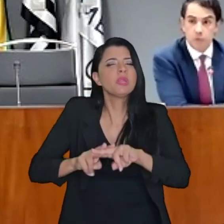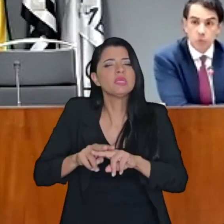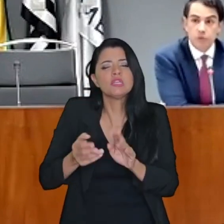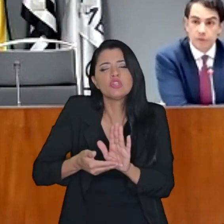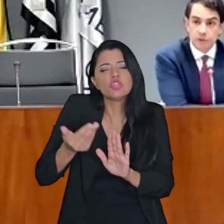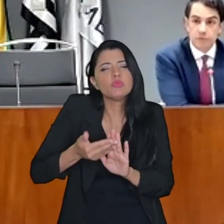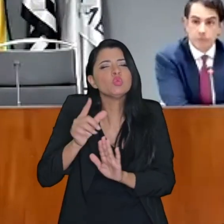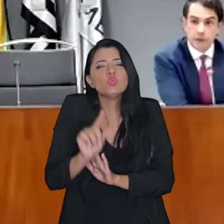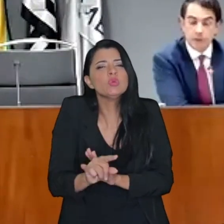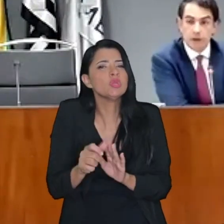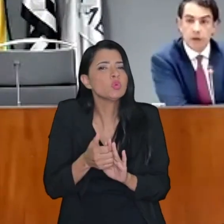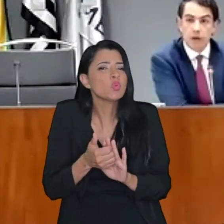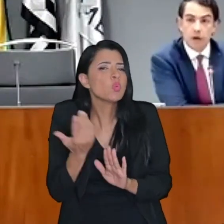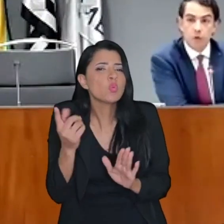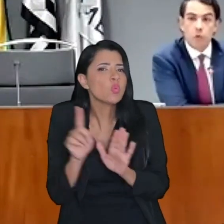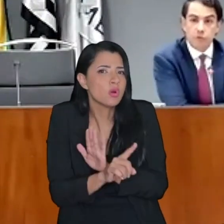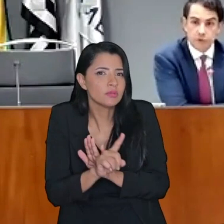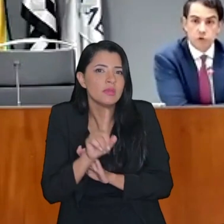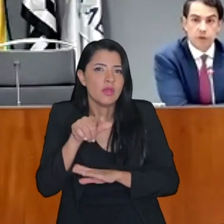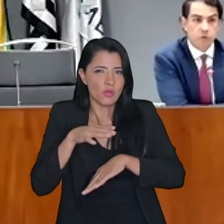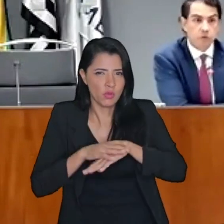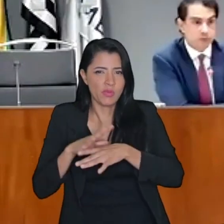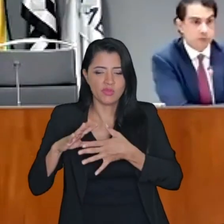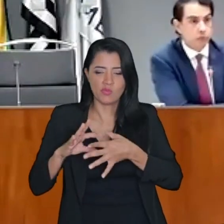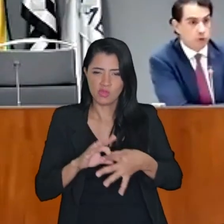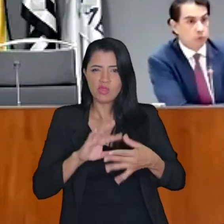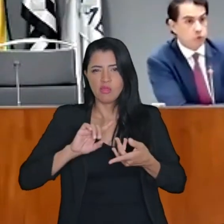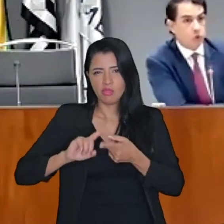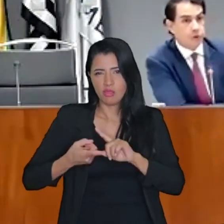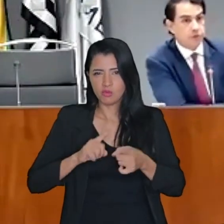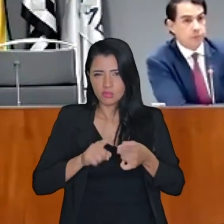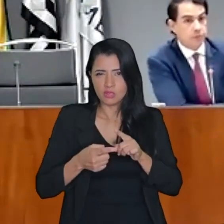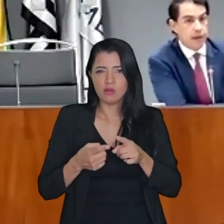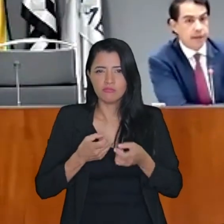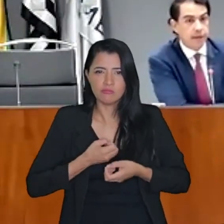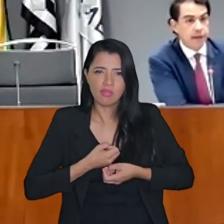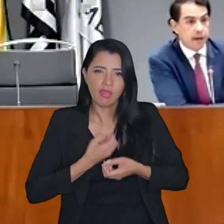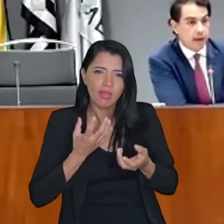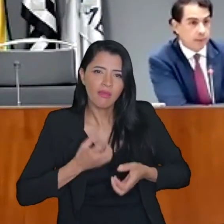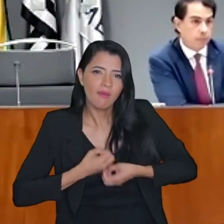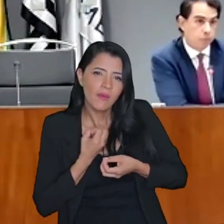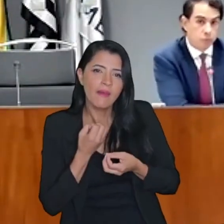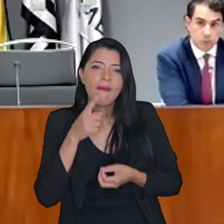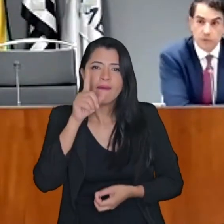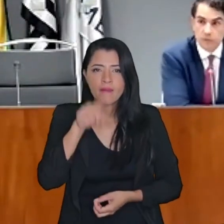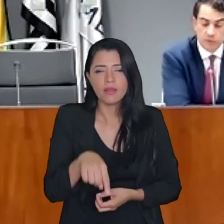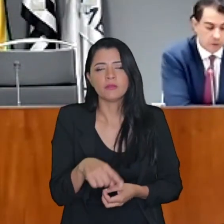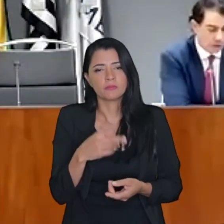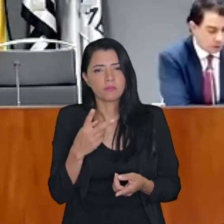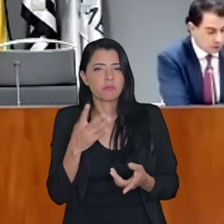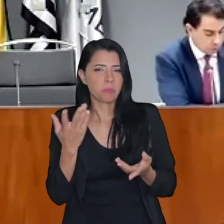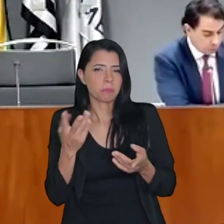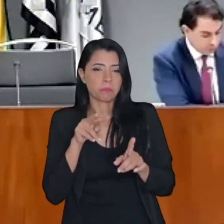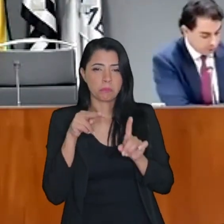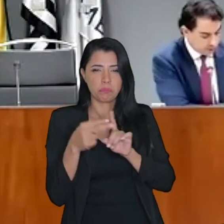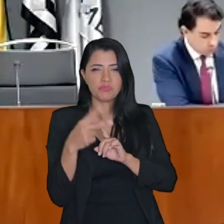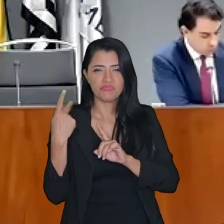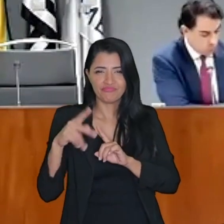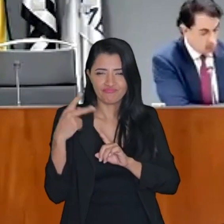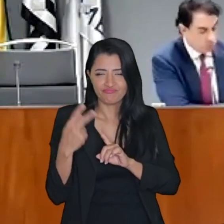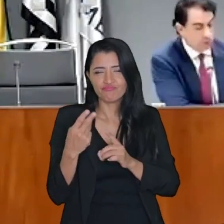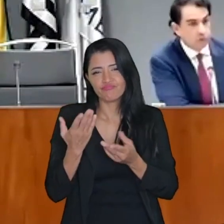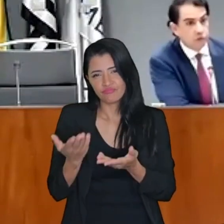se pergunta, efetivamente, no contexto de uma negociação do acordo de colaboração premiada é, do ponto de vista do